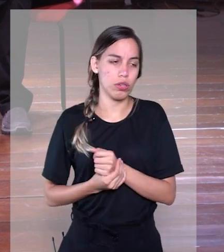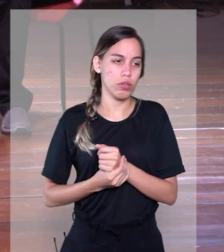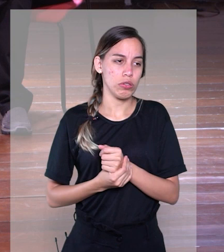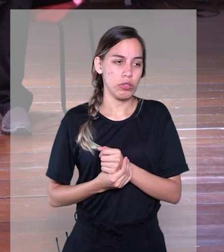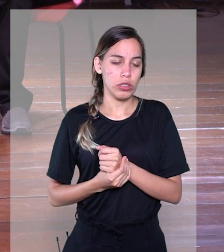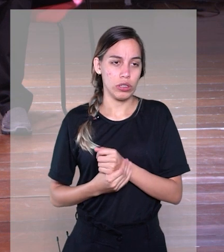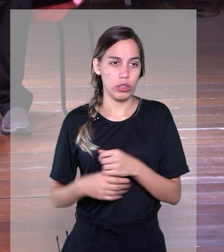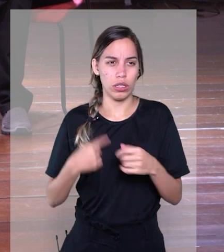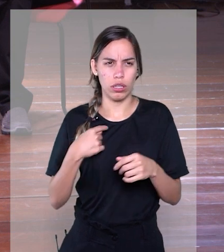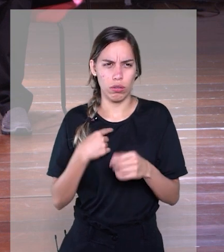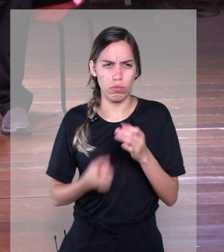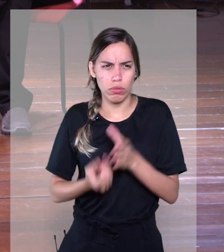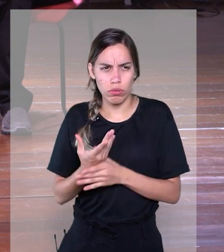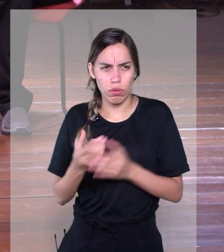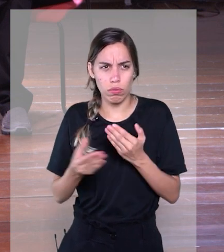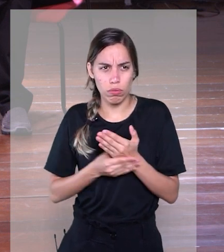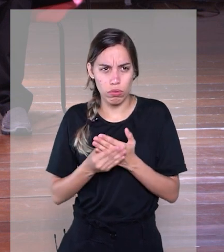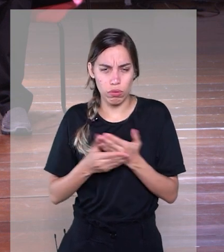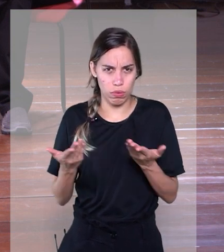assim. E fiz um livro